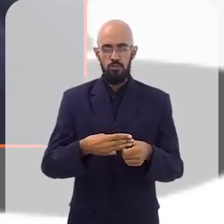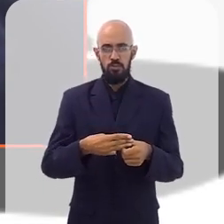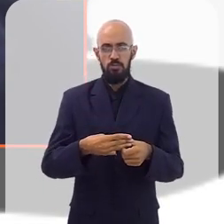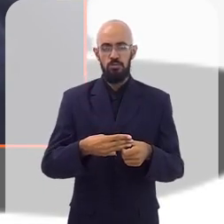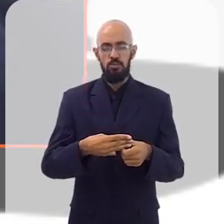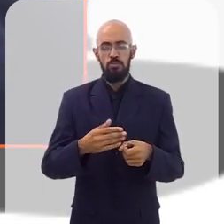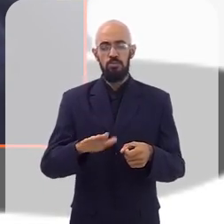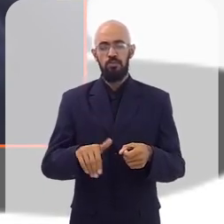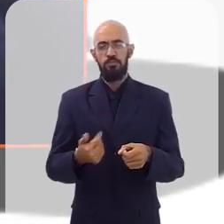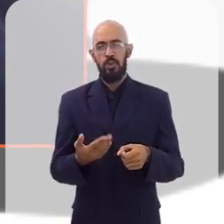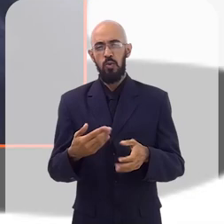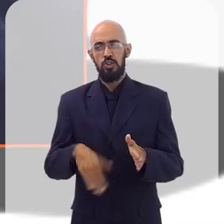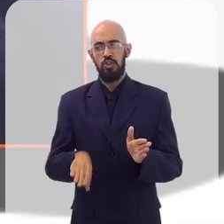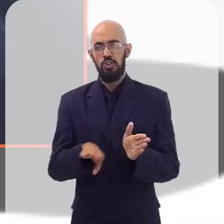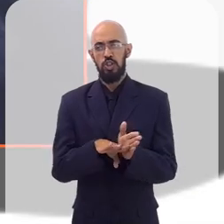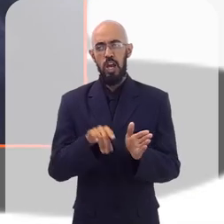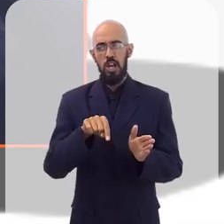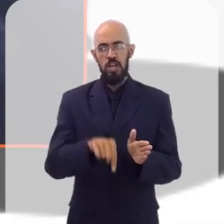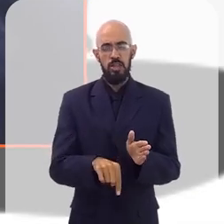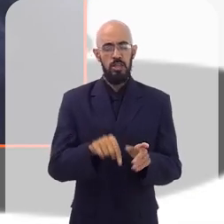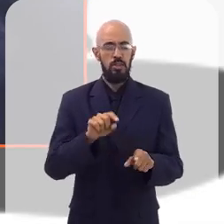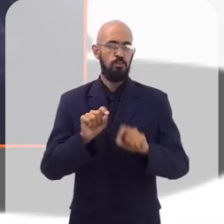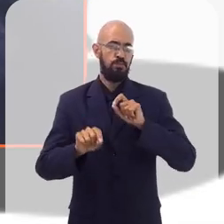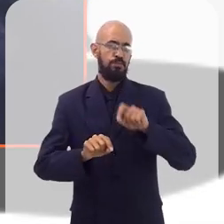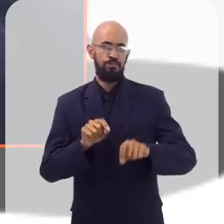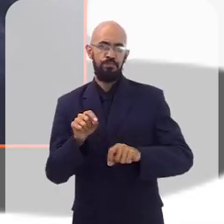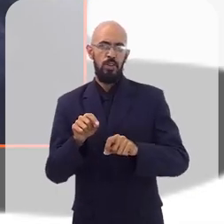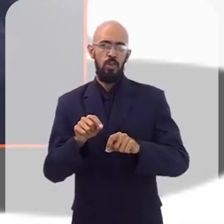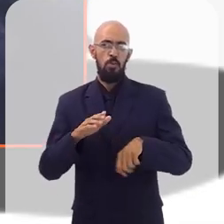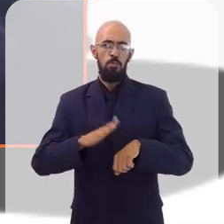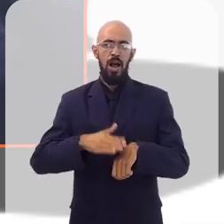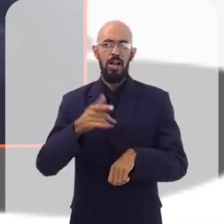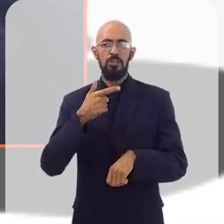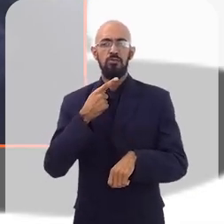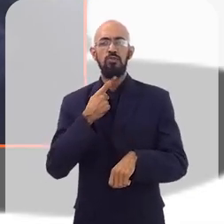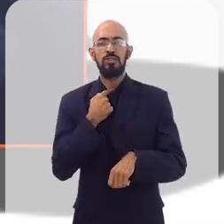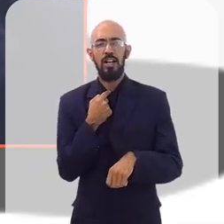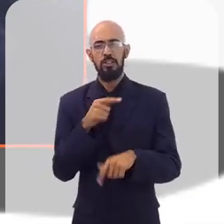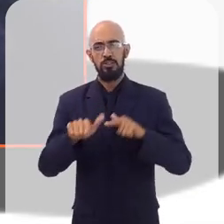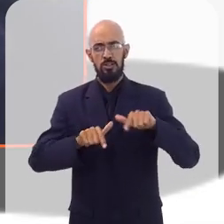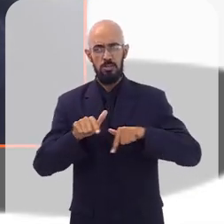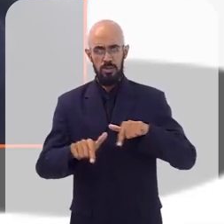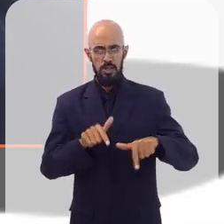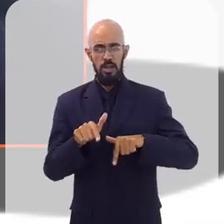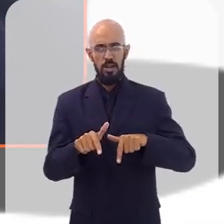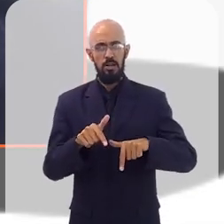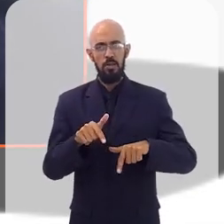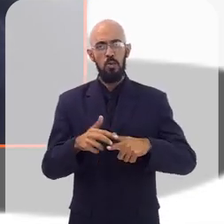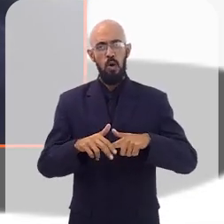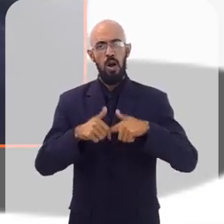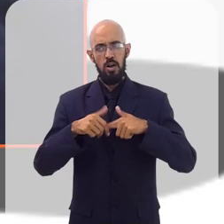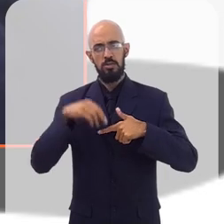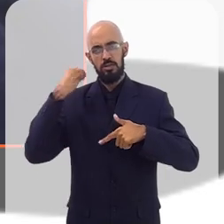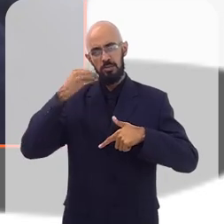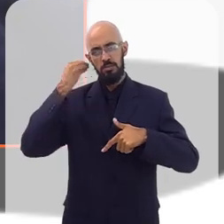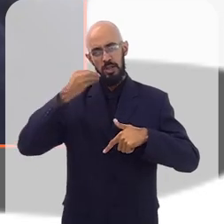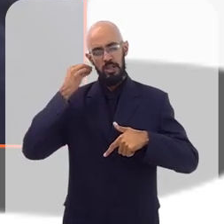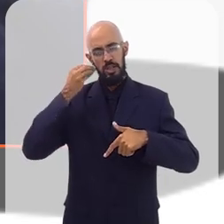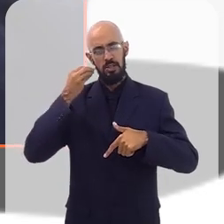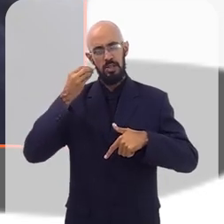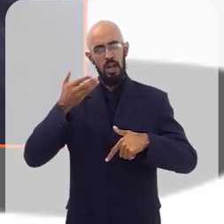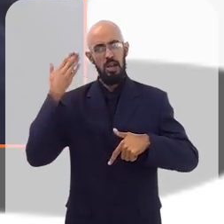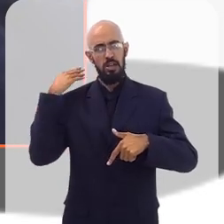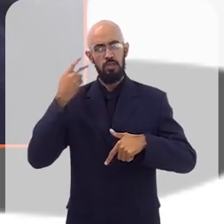legislando Municipal então a gente chega aqui a gente chega com mais vontade ainda de trabalhar